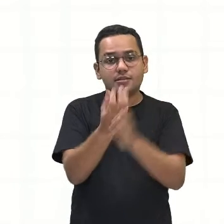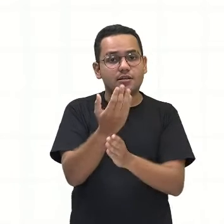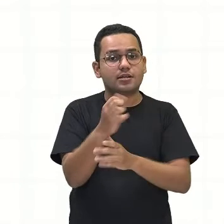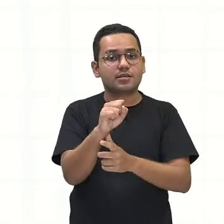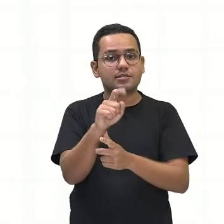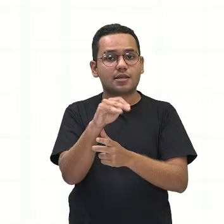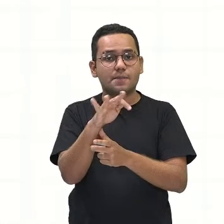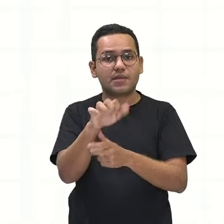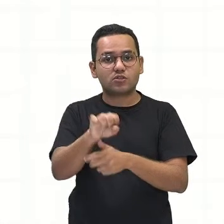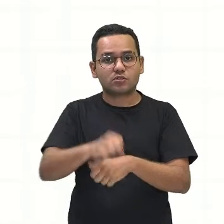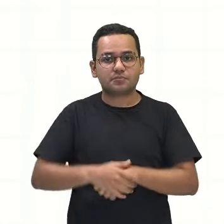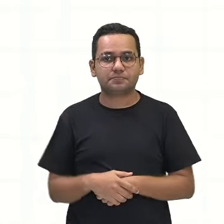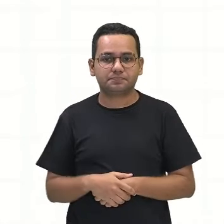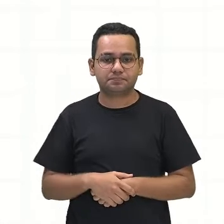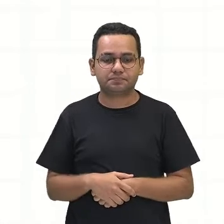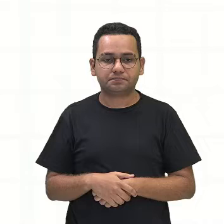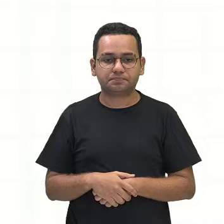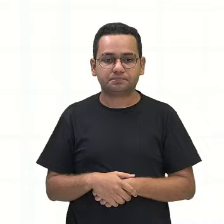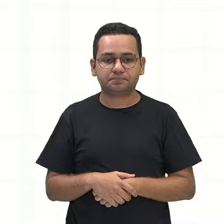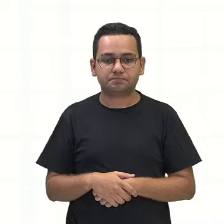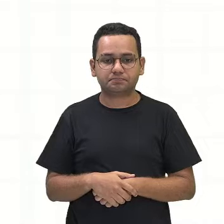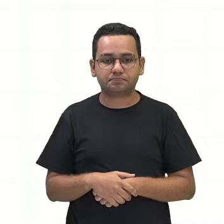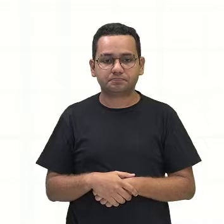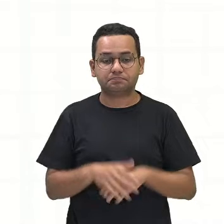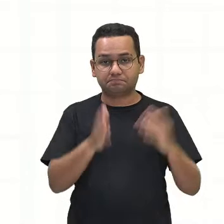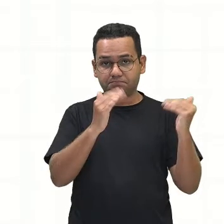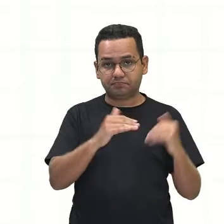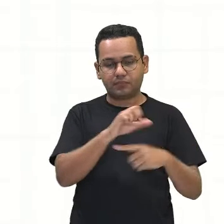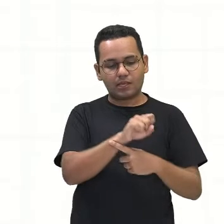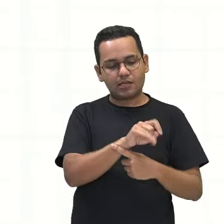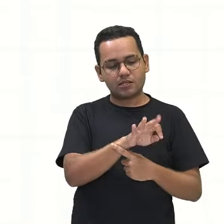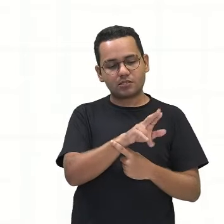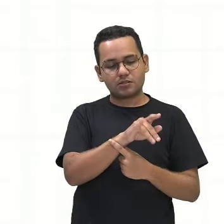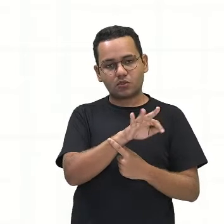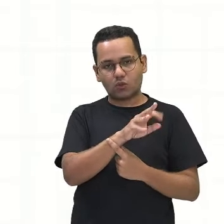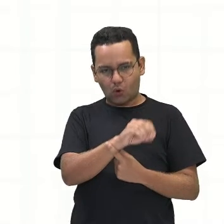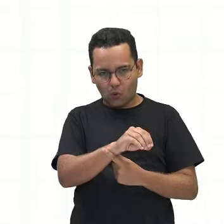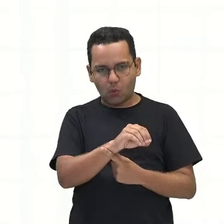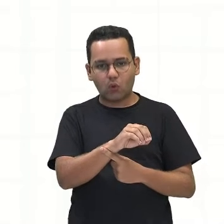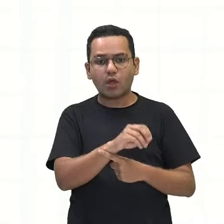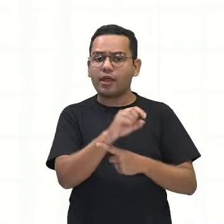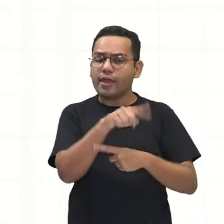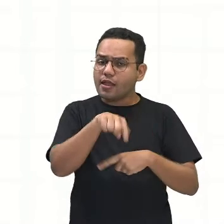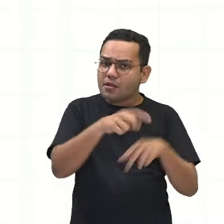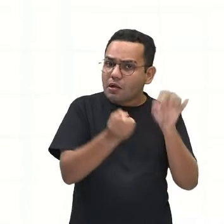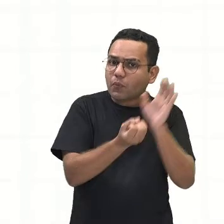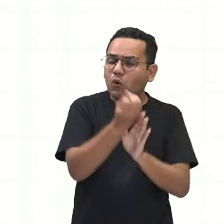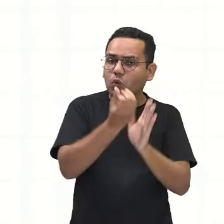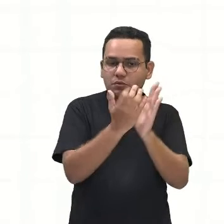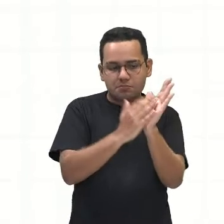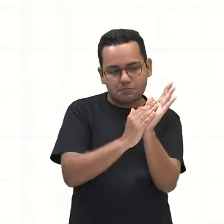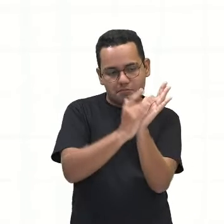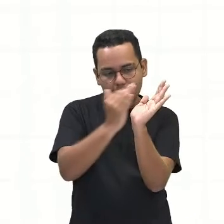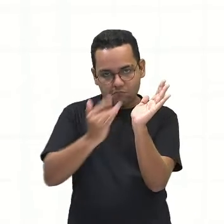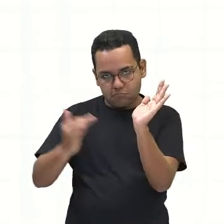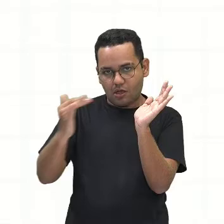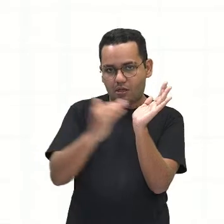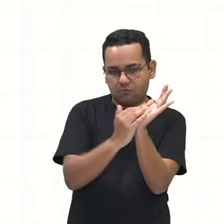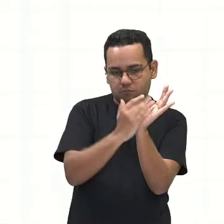sementes, tá? Os estróbilos, produtores também de grãos de pólen e que eles vão,